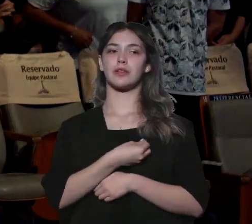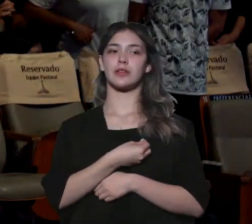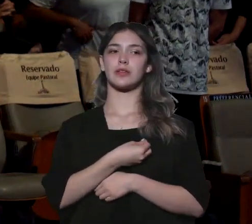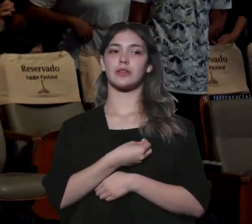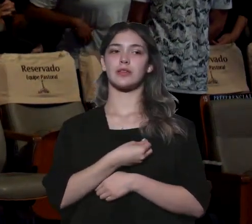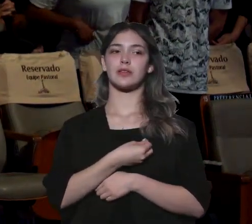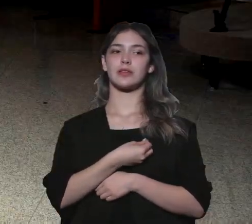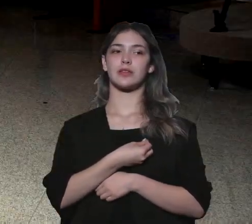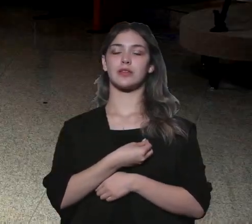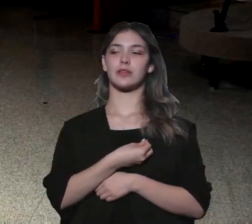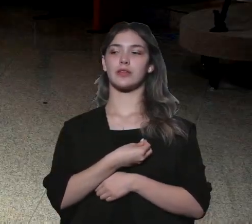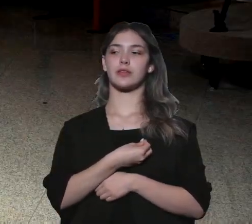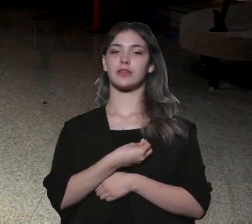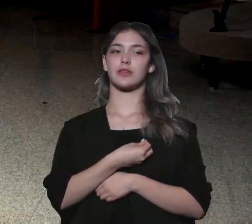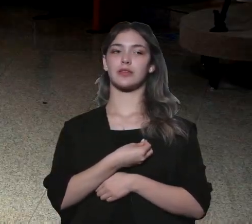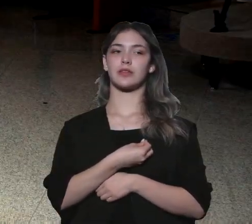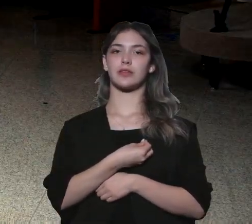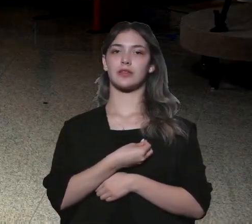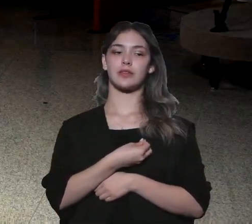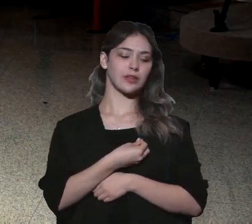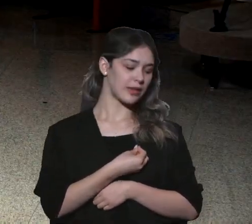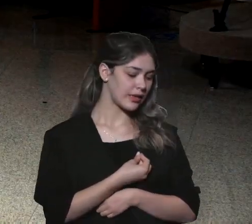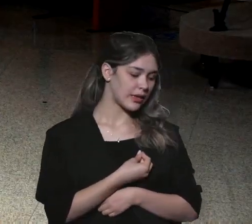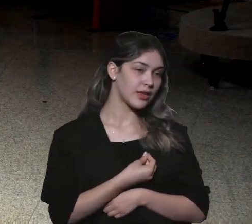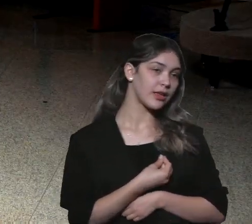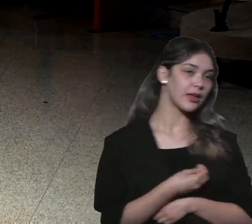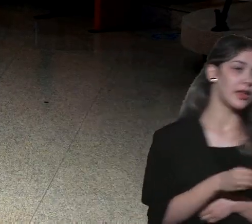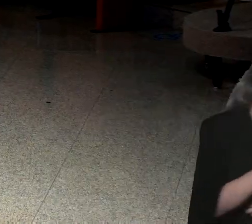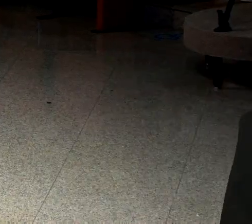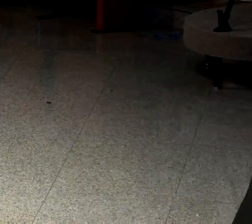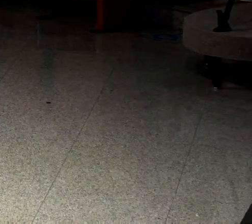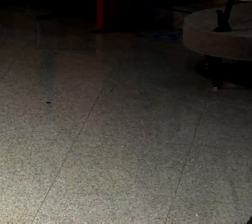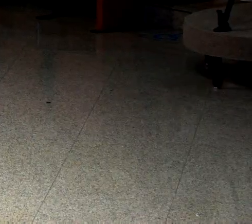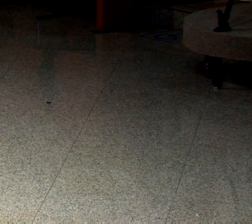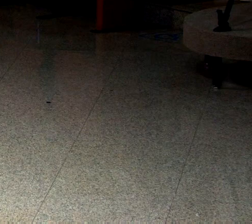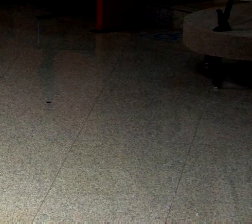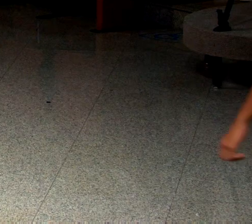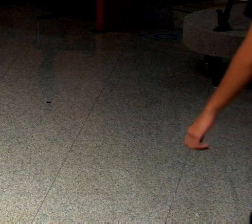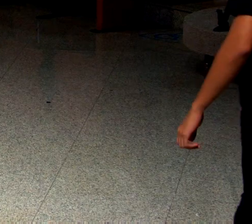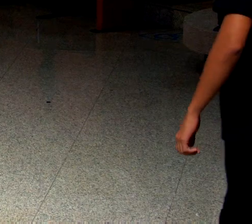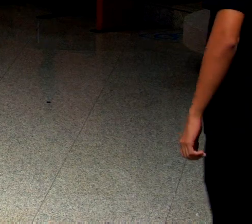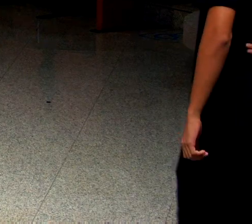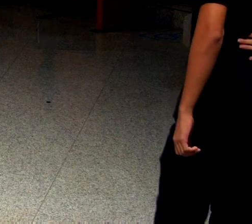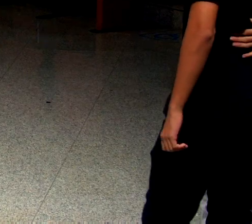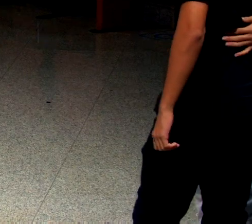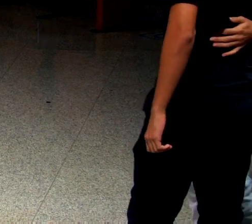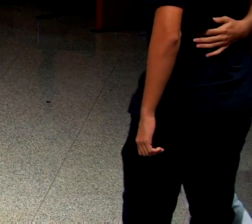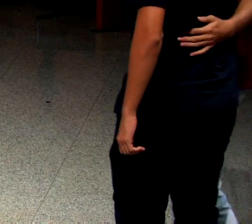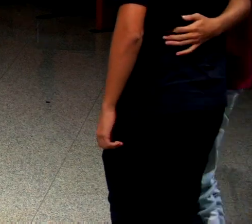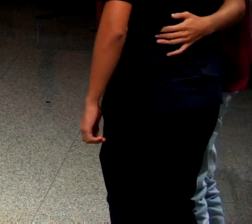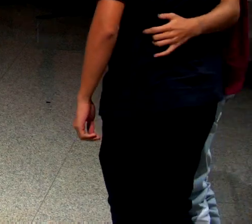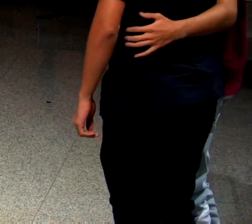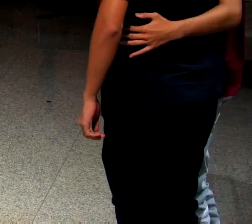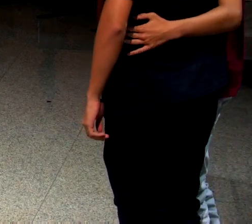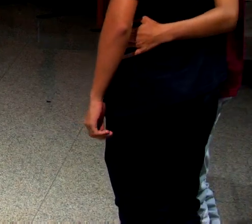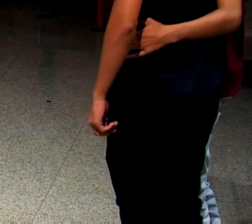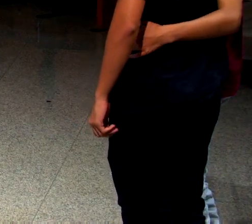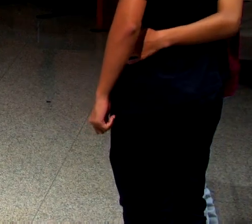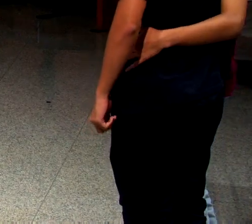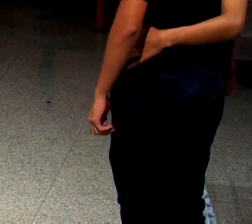Deus te abençoe, Deus te abençoe, Deus te abençoe. Quanta gente, se você entendeu hoje que precisa mudar de